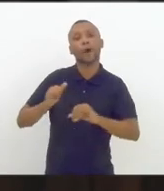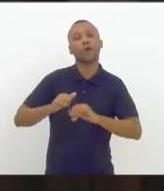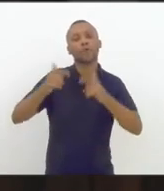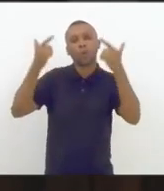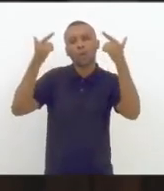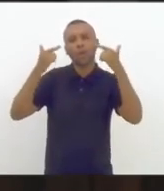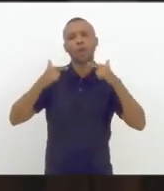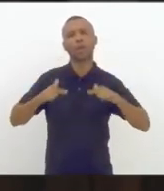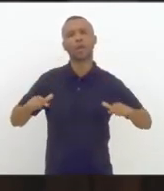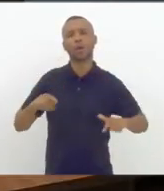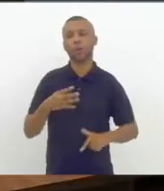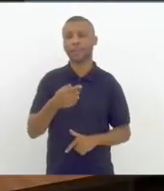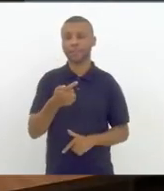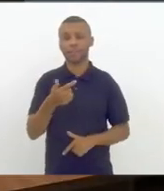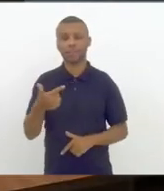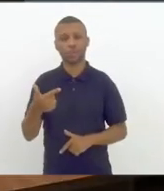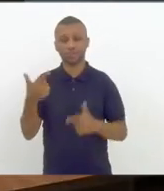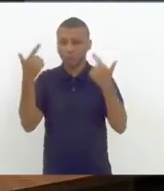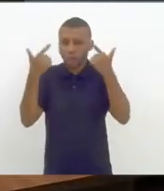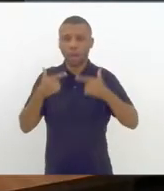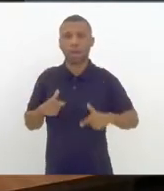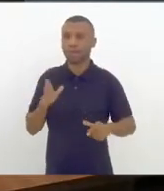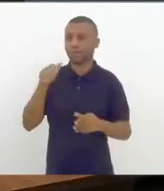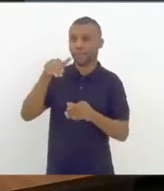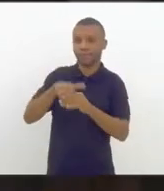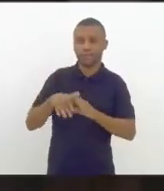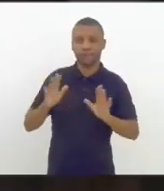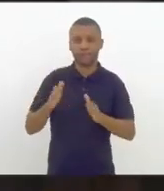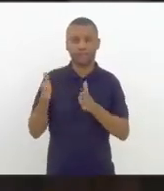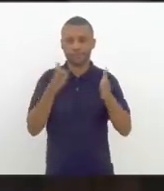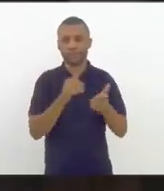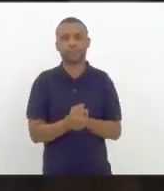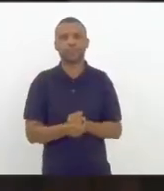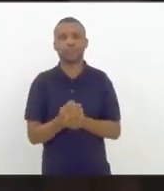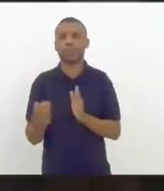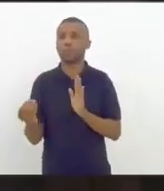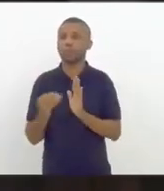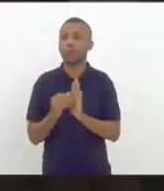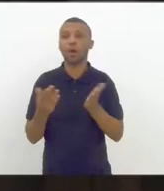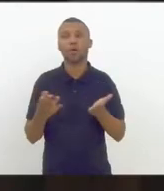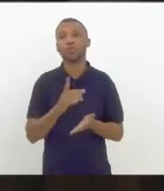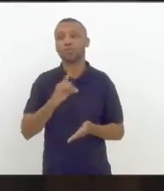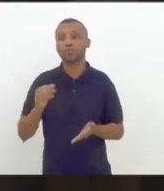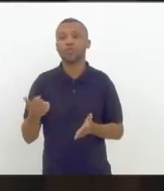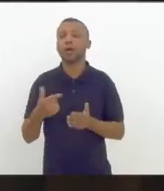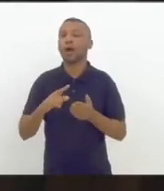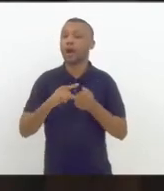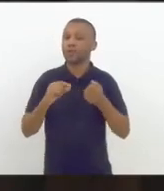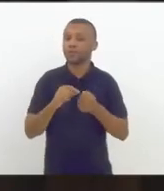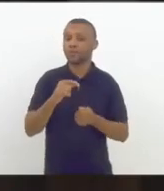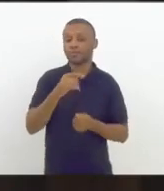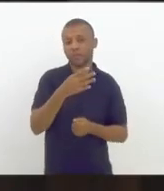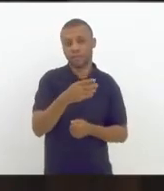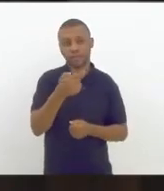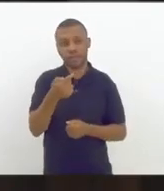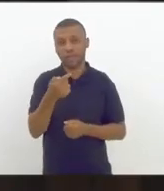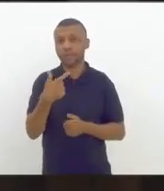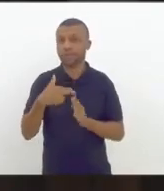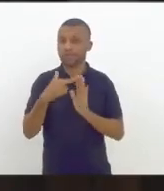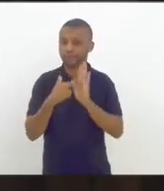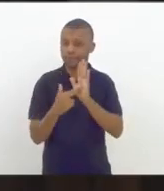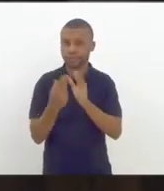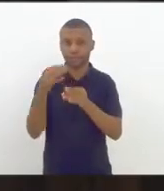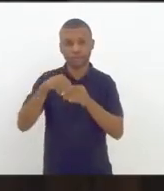Legislativa 472. Obrigado. Incluído na ordem do dia, de acordo com o parágrafo 3º do artigo 47 do Regimento Interno,